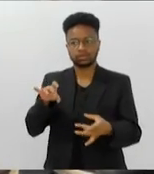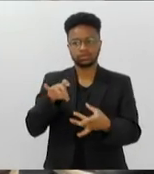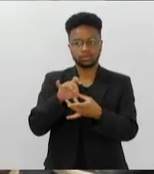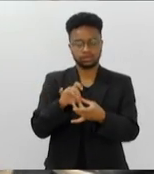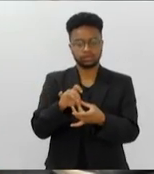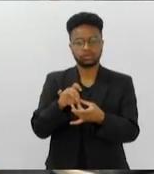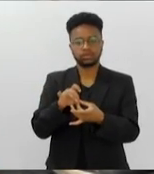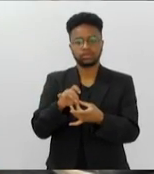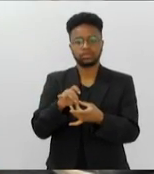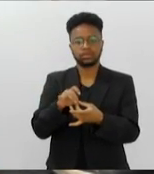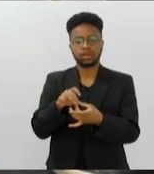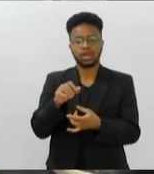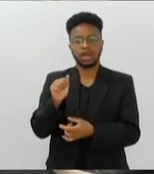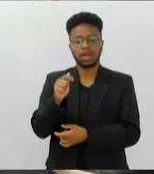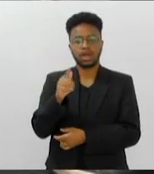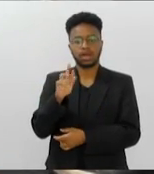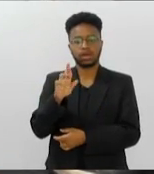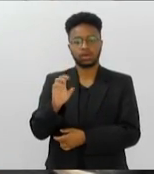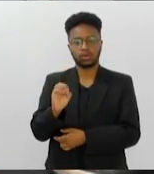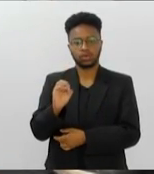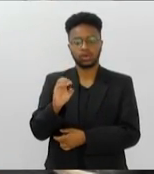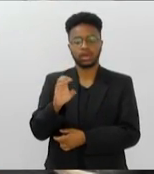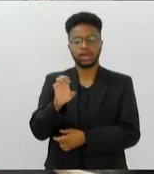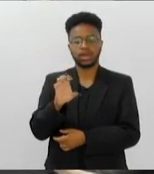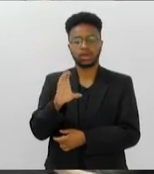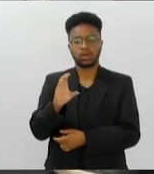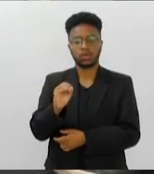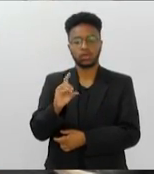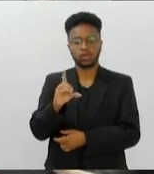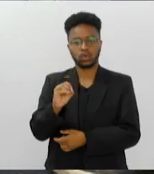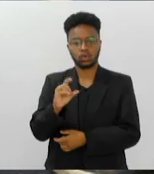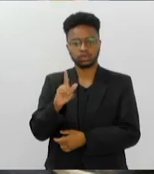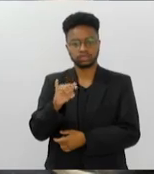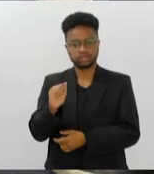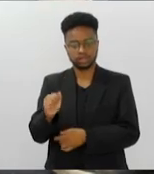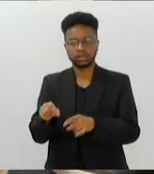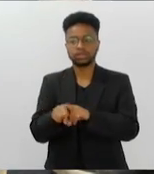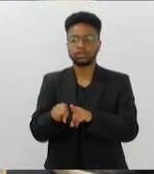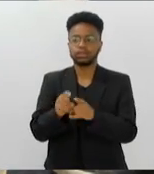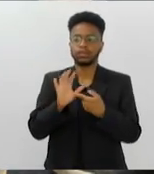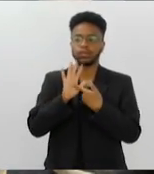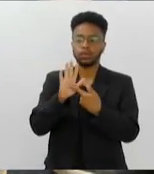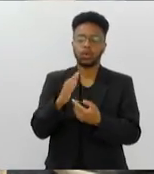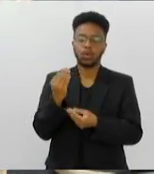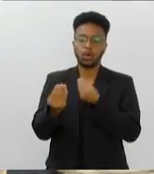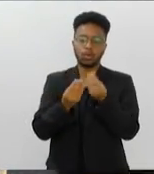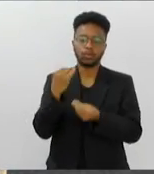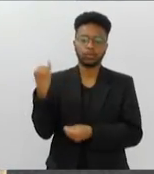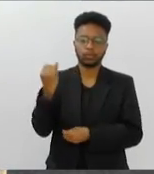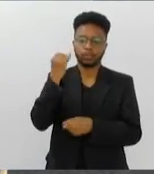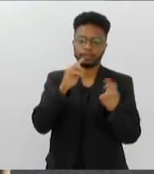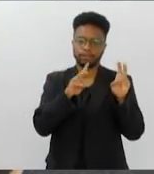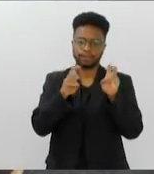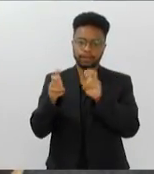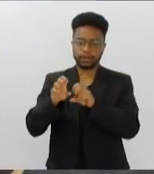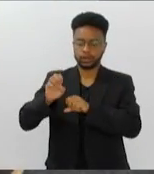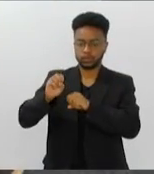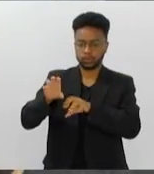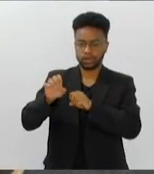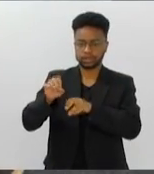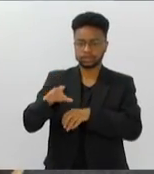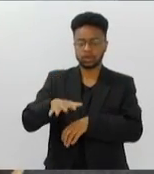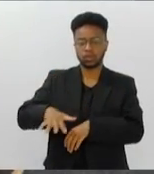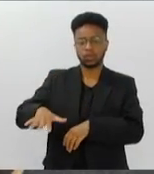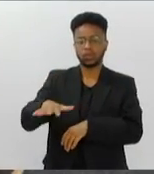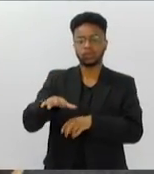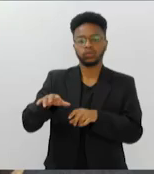integrado na agroecologia, mas também reforçar a importância desse tema da educação do campo aqui no